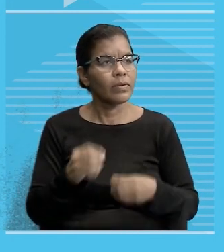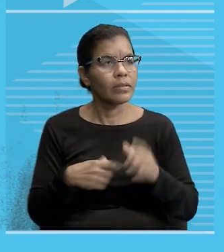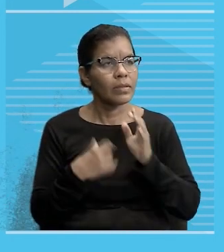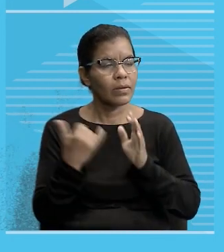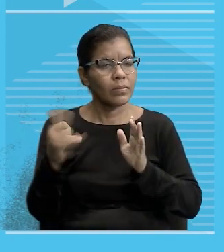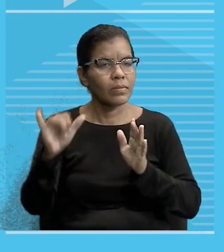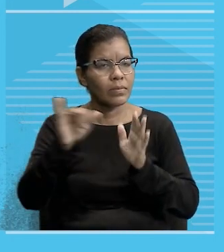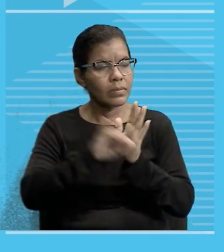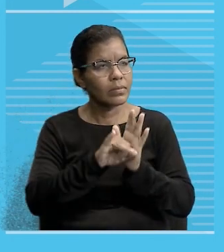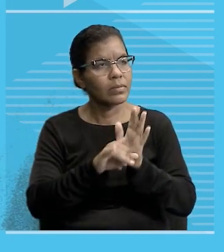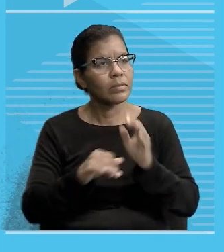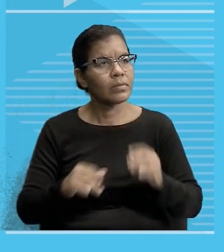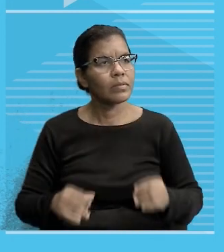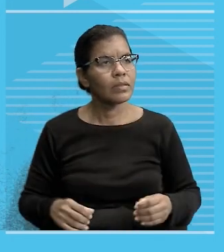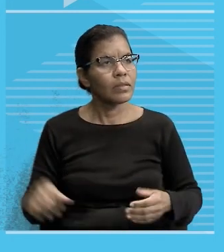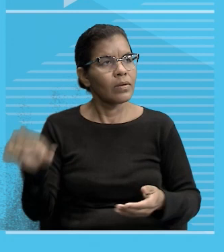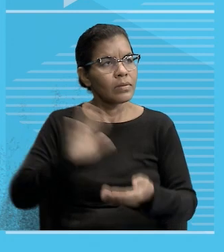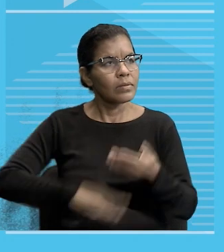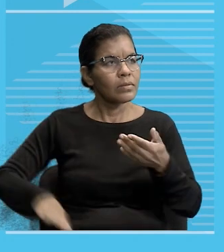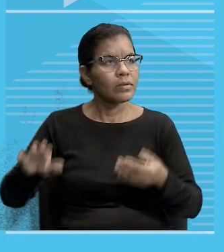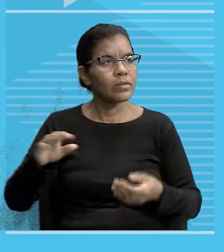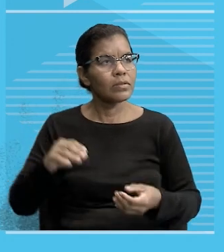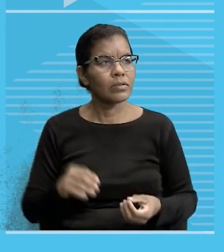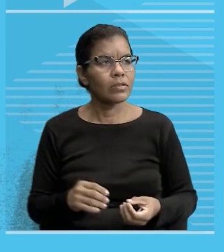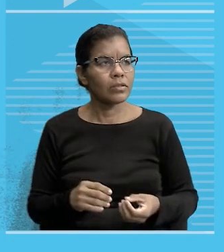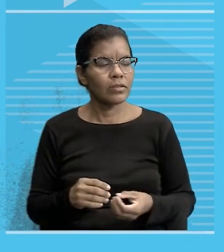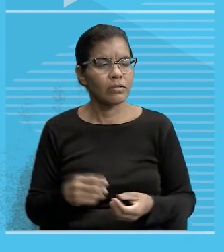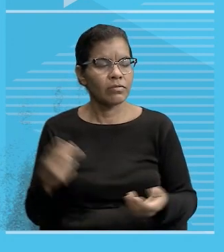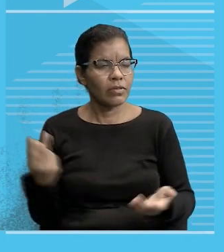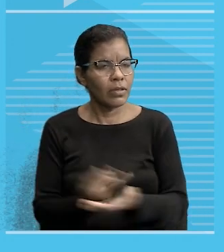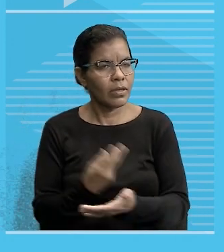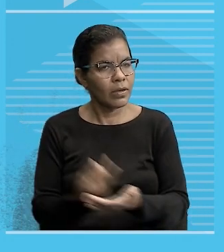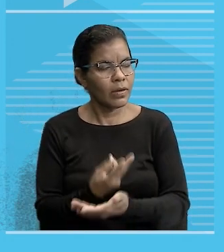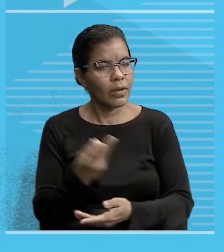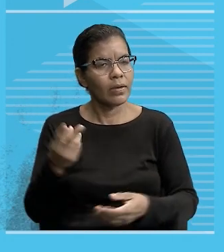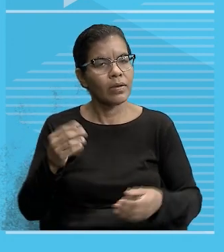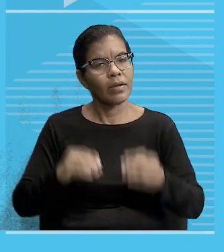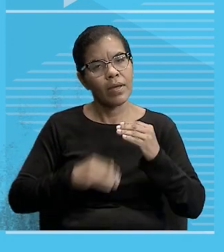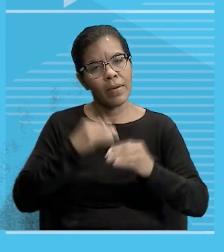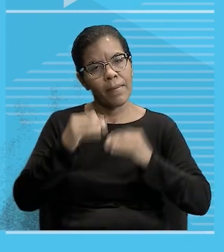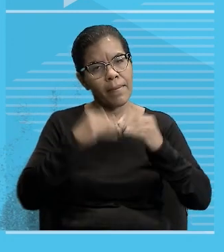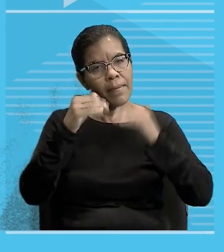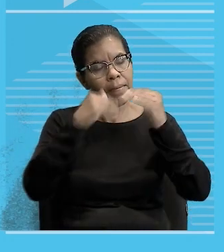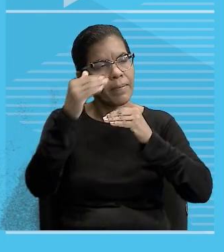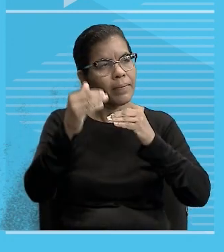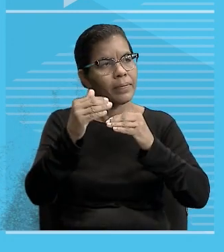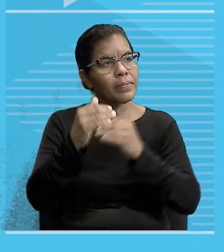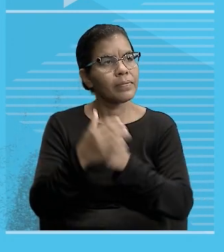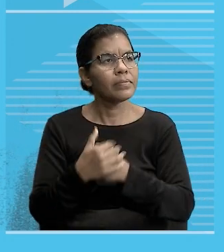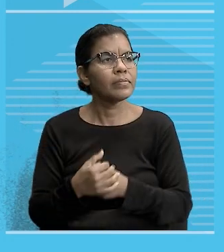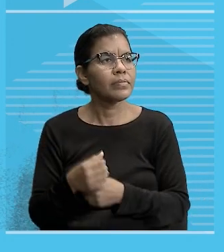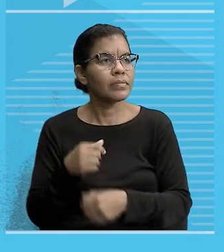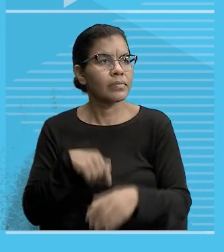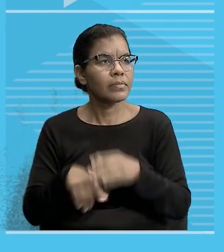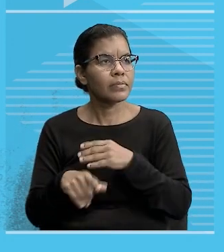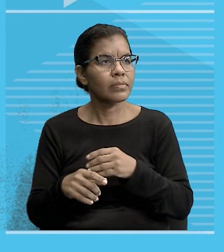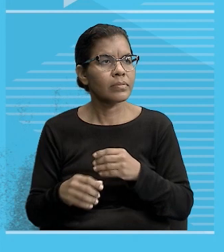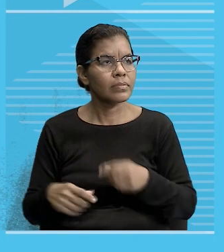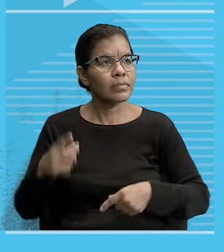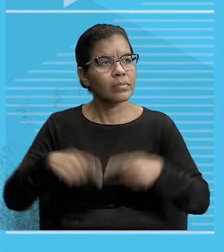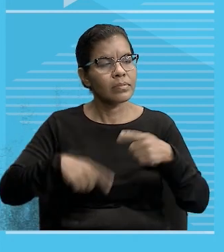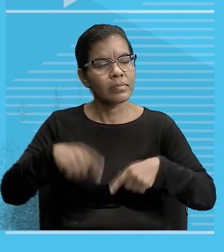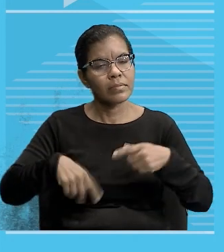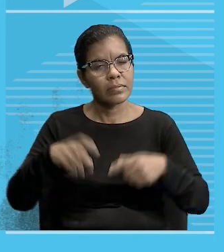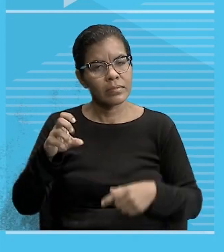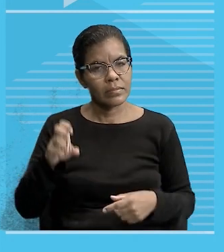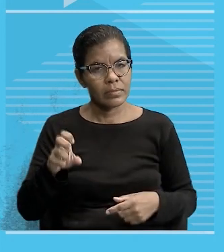identificação e eliminação de falhas no processo dentre elas a